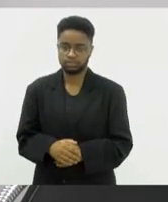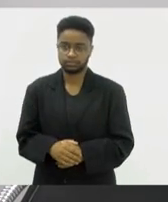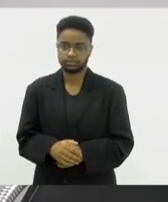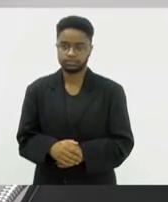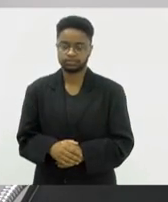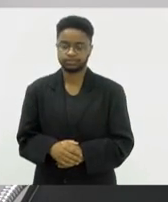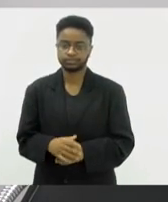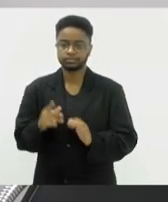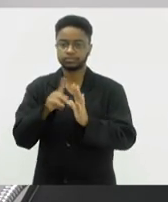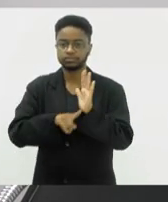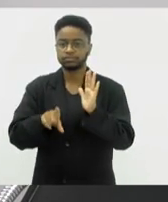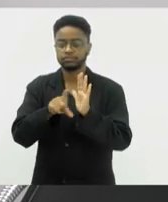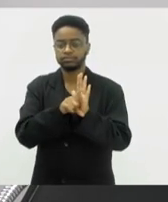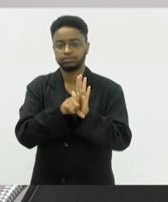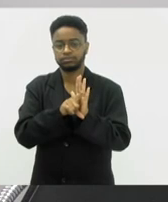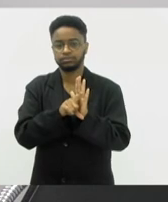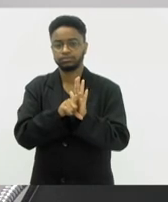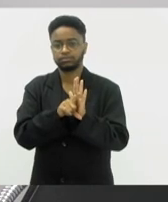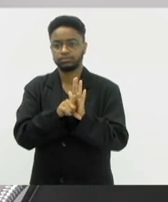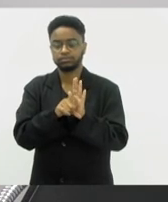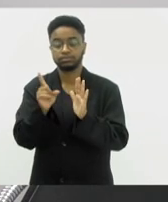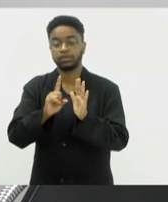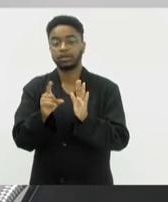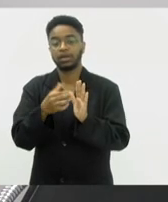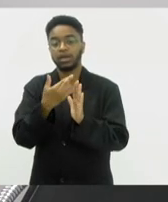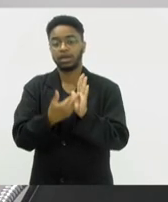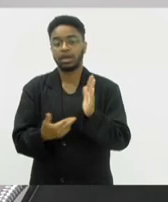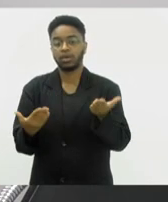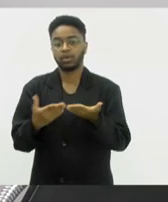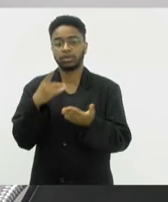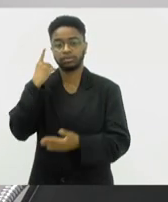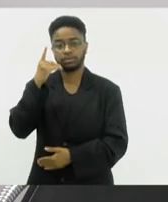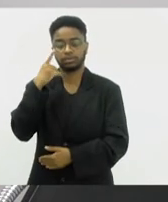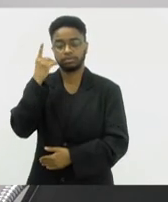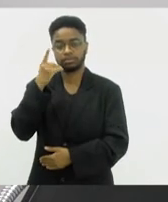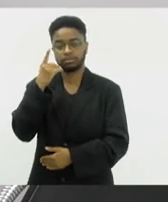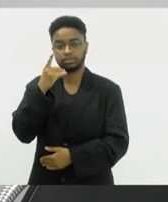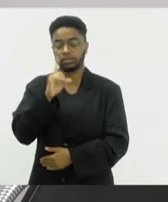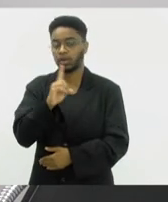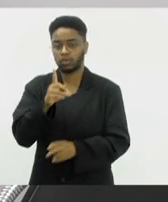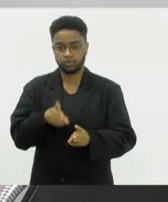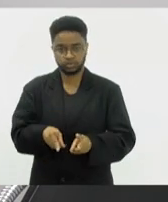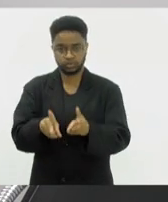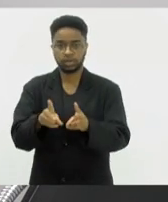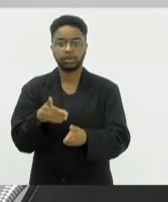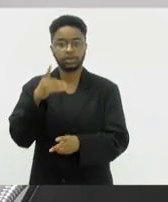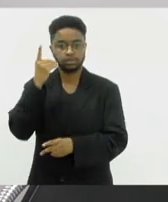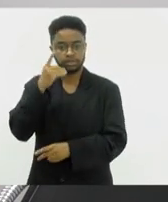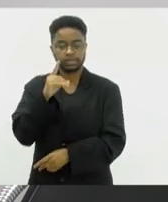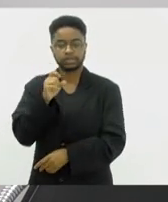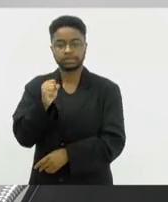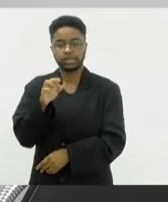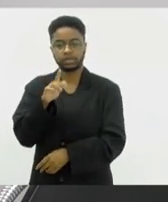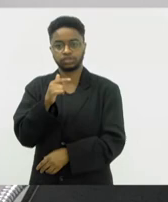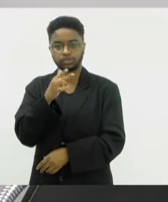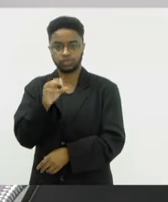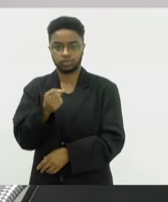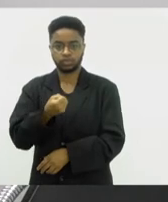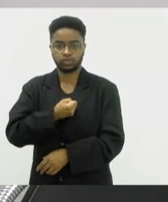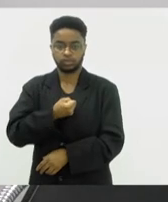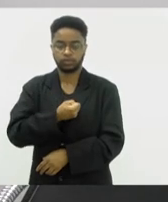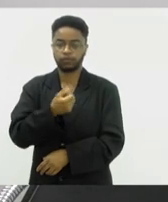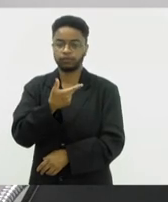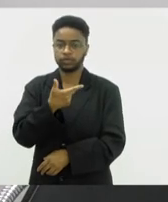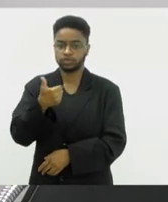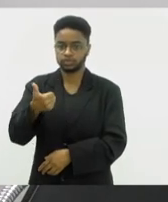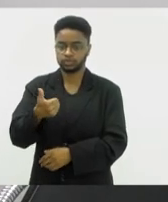Bom, projeto de lei... Não, relatoria agora, deputado... Não, continua. Doutor Serginho, 21. Projeto de